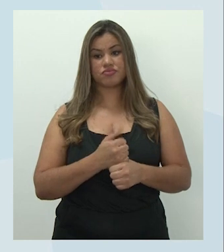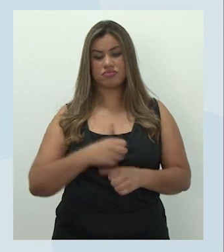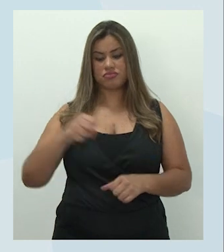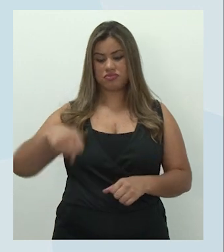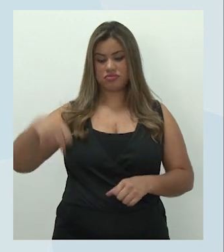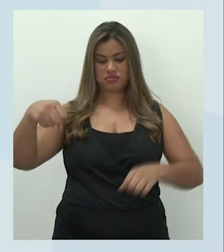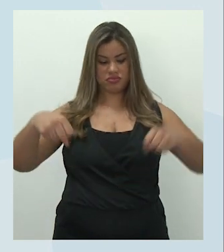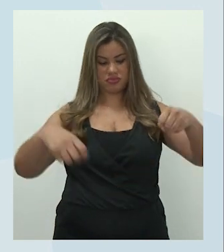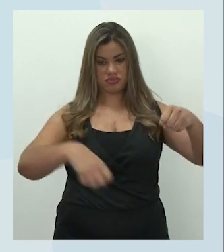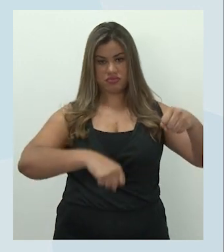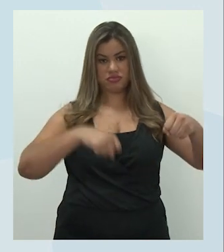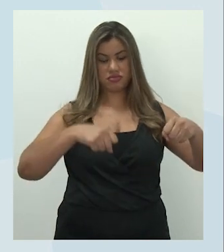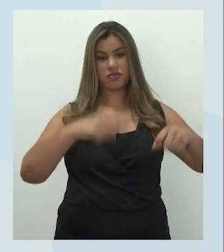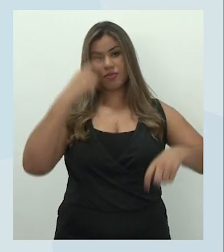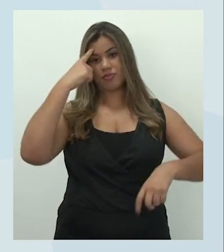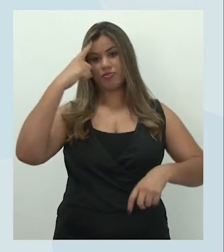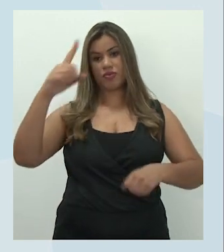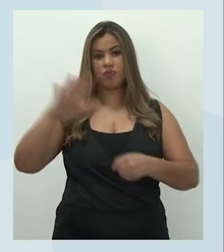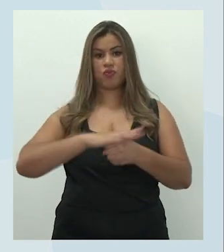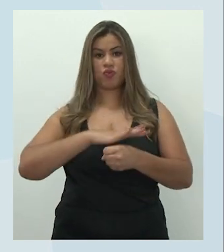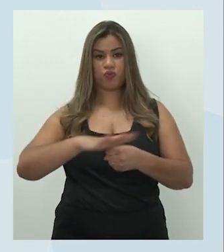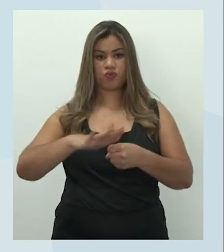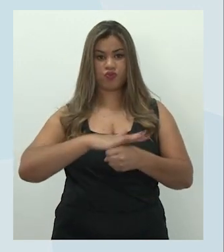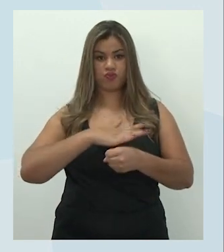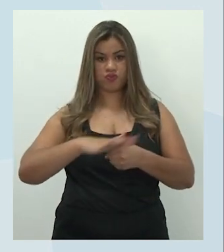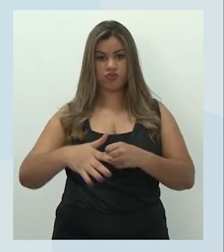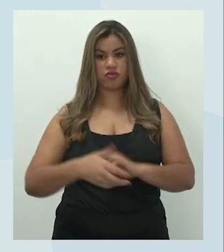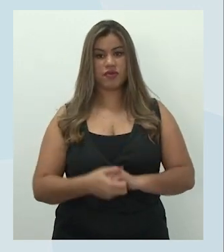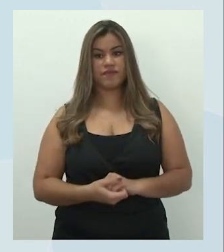tenho que pensar primeiro nas cheias. Pode passar o slide.